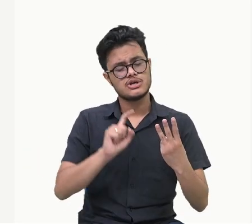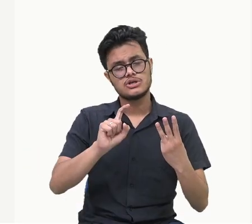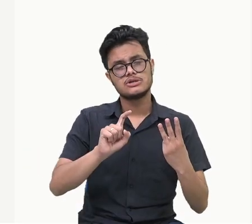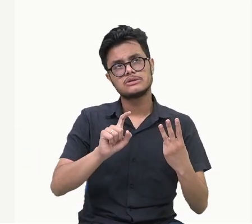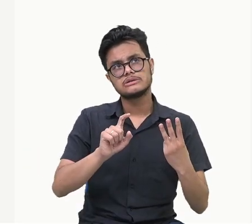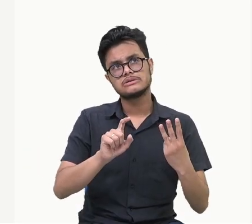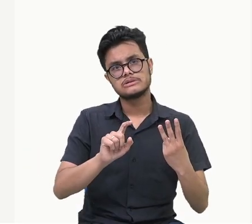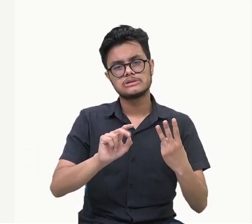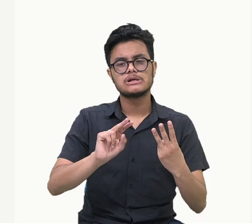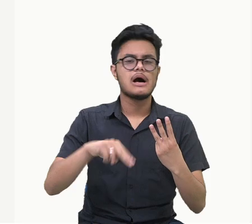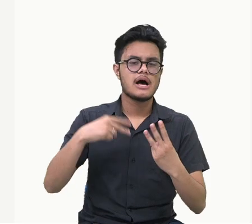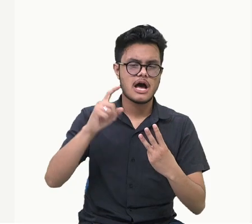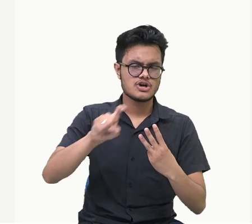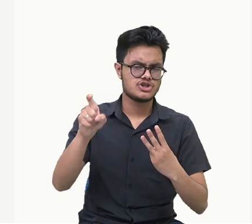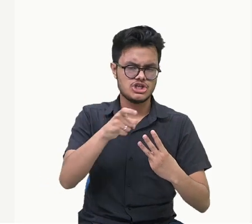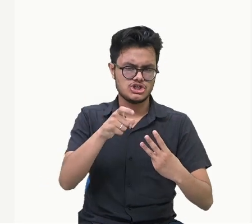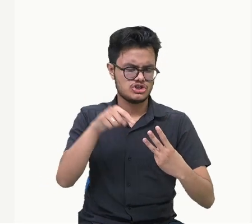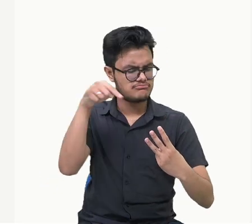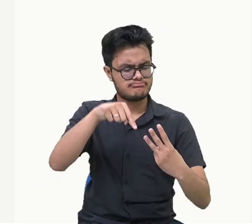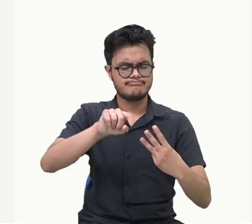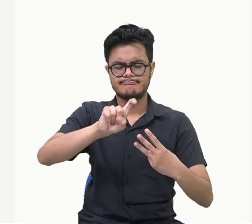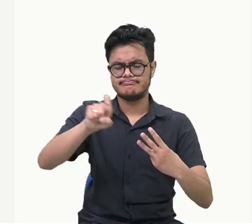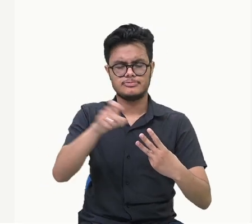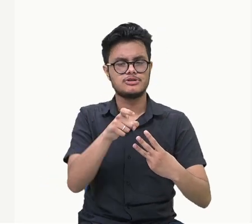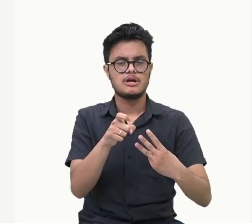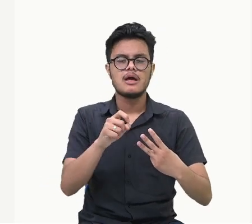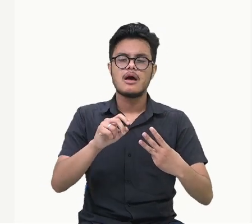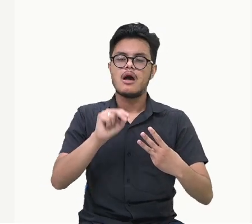melhor, 3 elevado a x, tá? É um